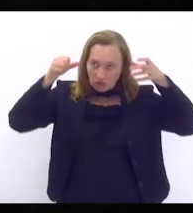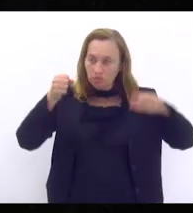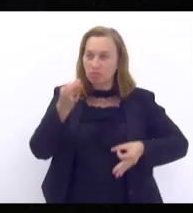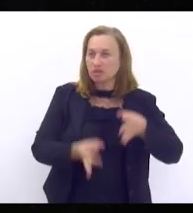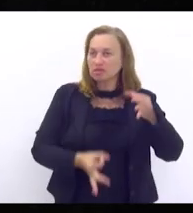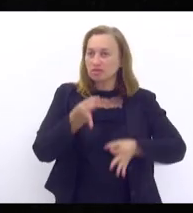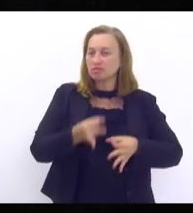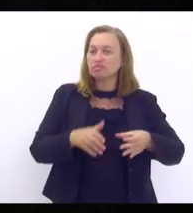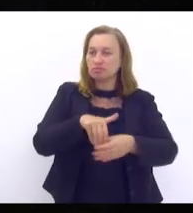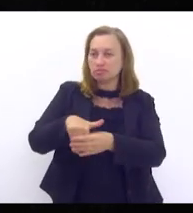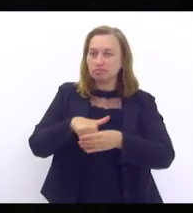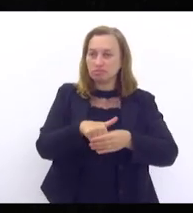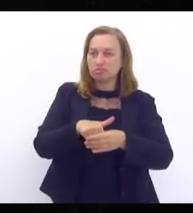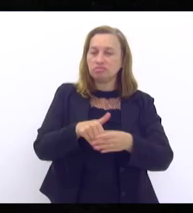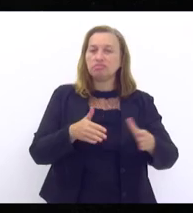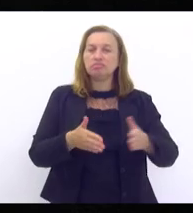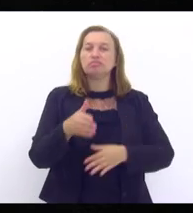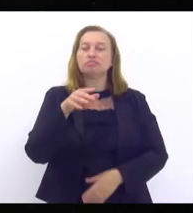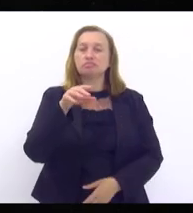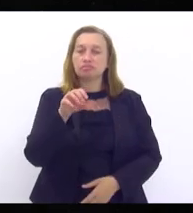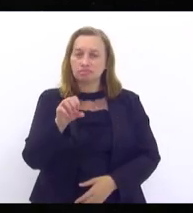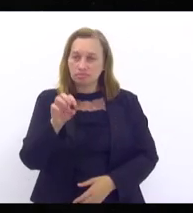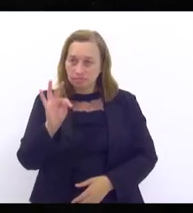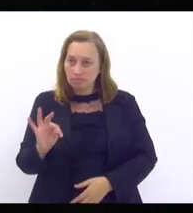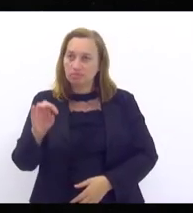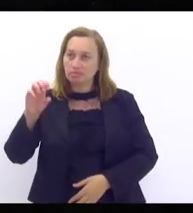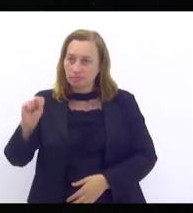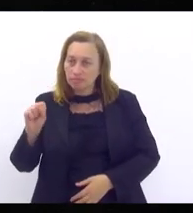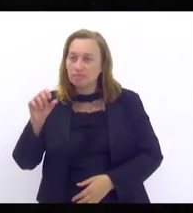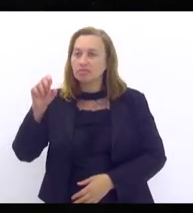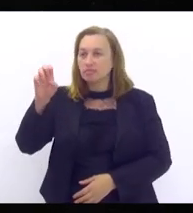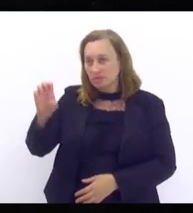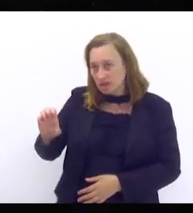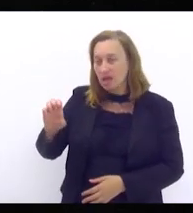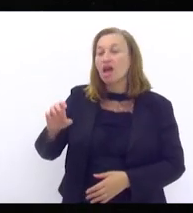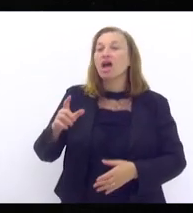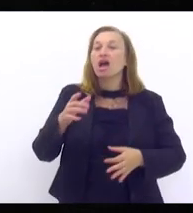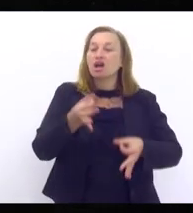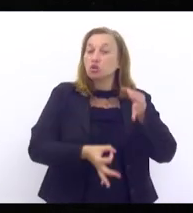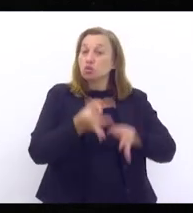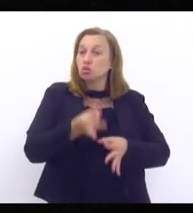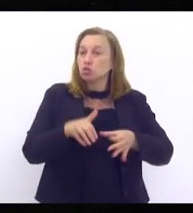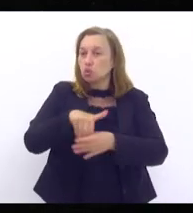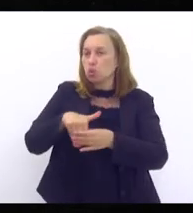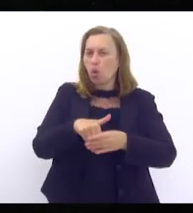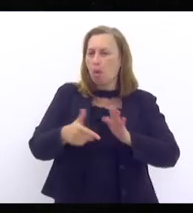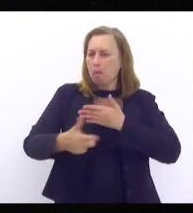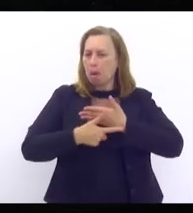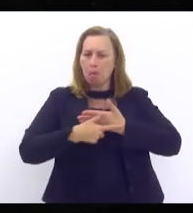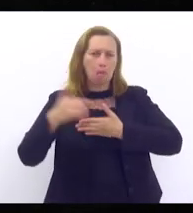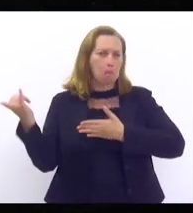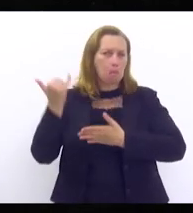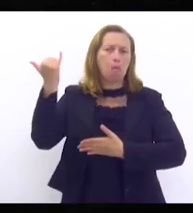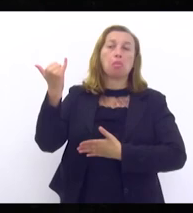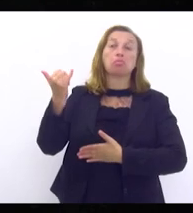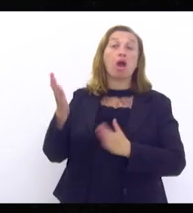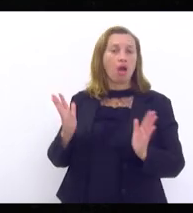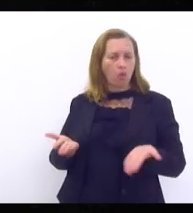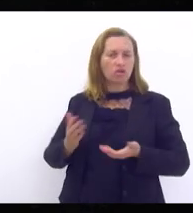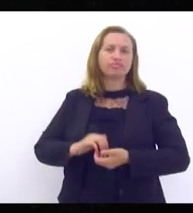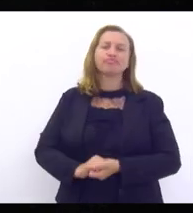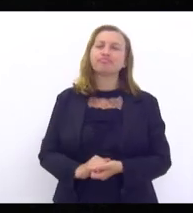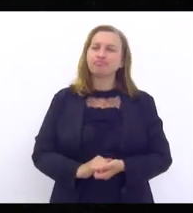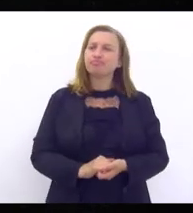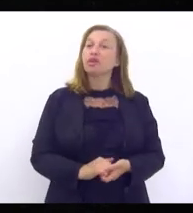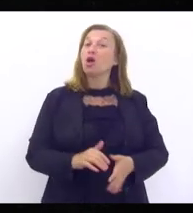Tribunal Eleitoral, o TSE, e para defender a Justiça Eleitoral, que cumpriu um papel muito importante. Agora, a